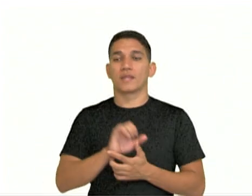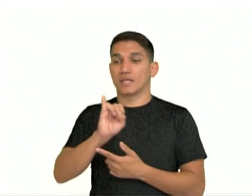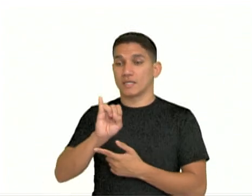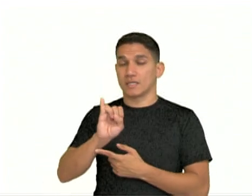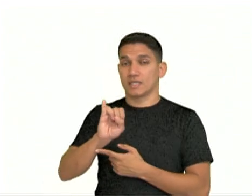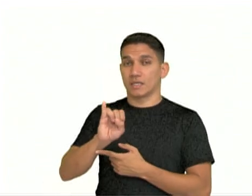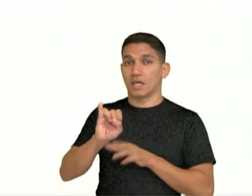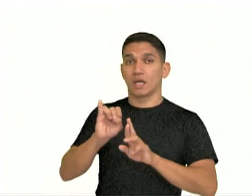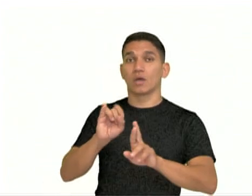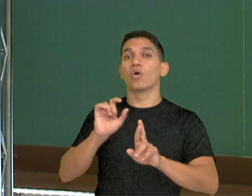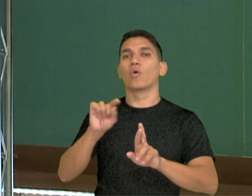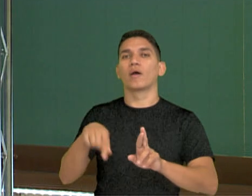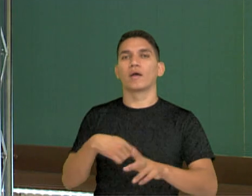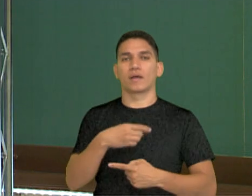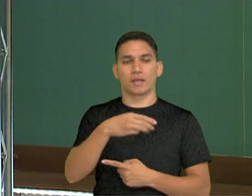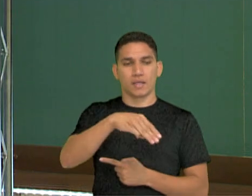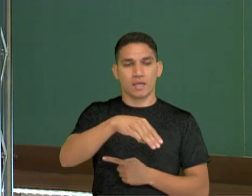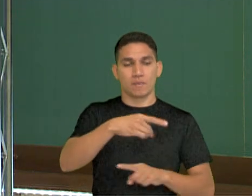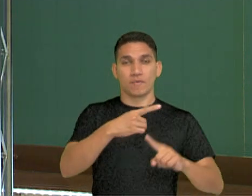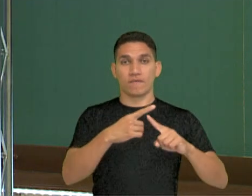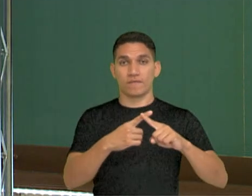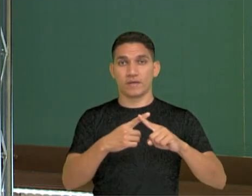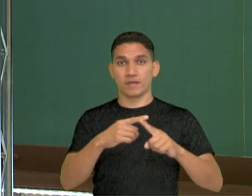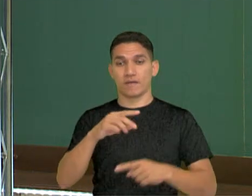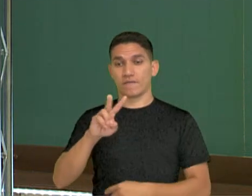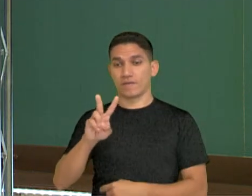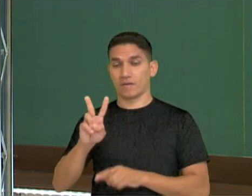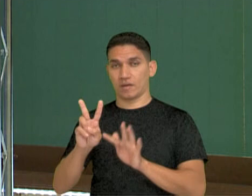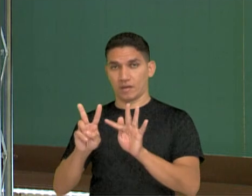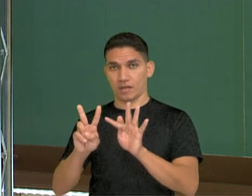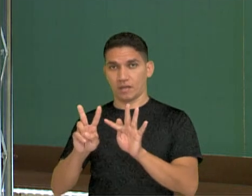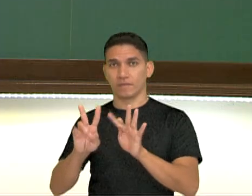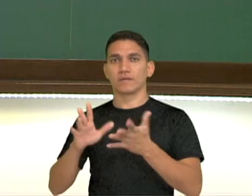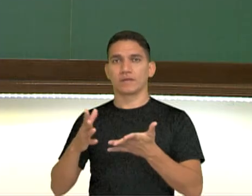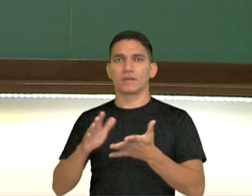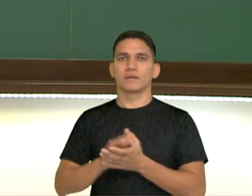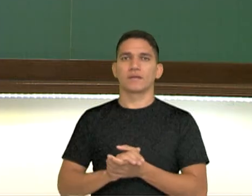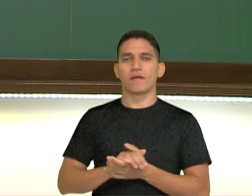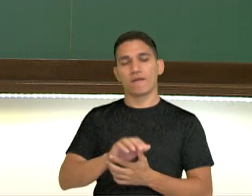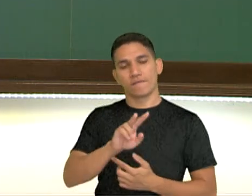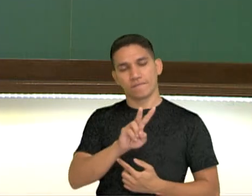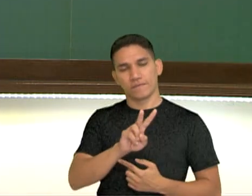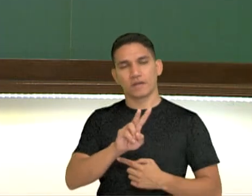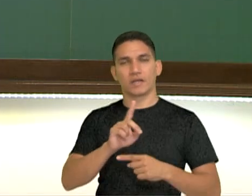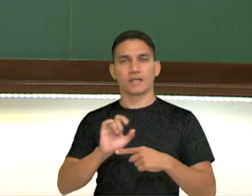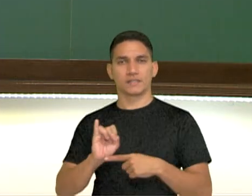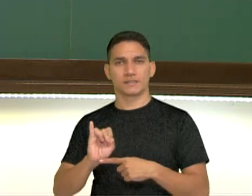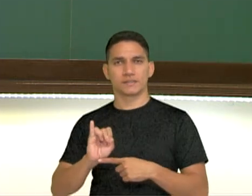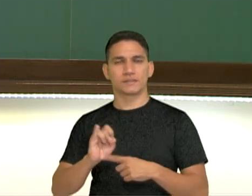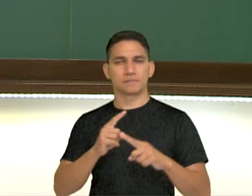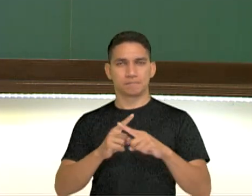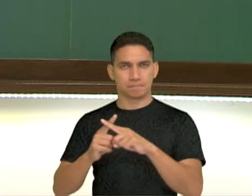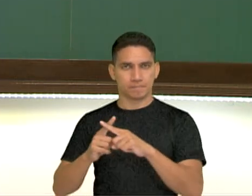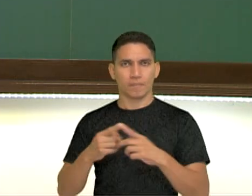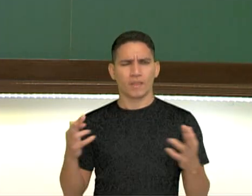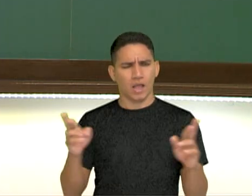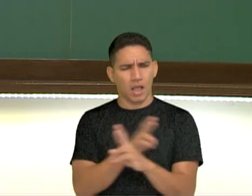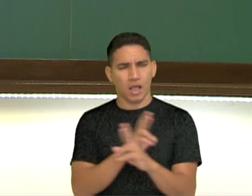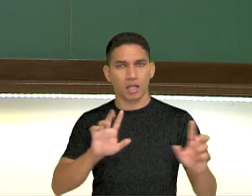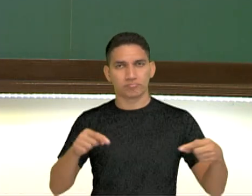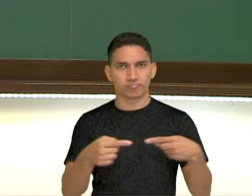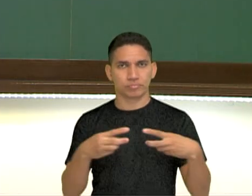m vezes VF menos m vezes VI. Certo? Estou fazendo essa